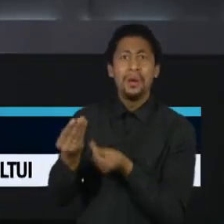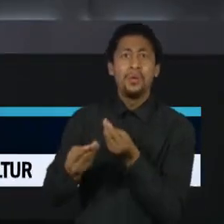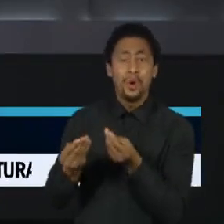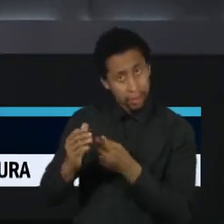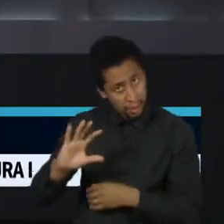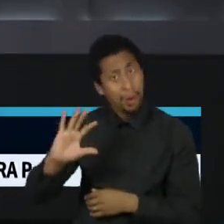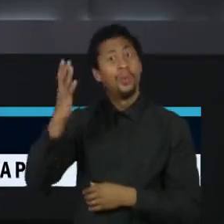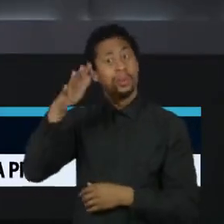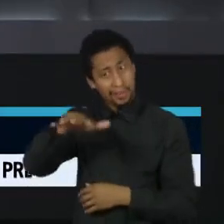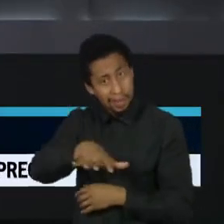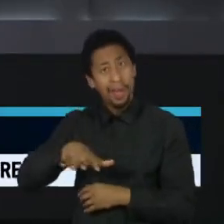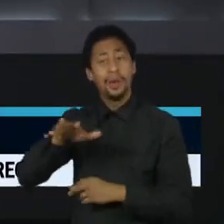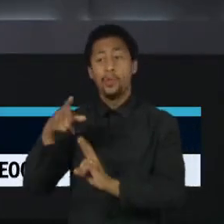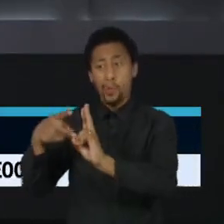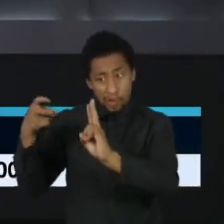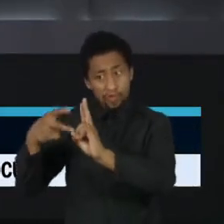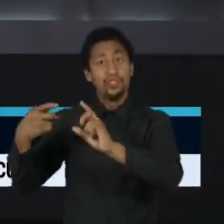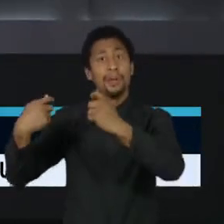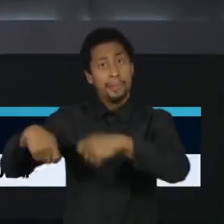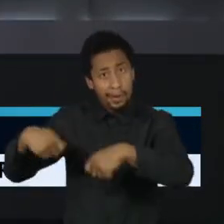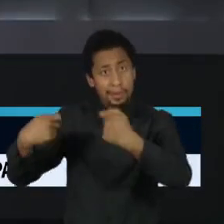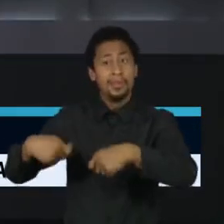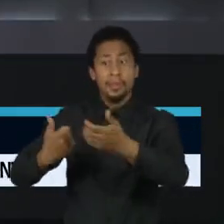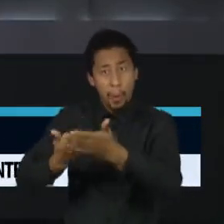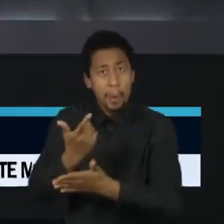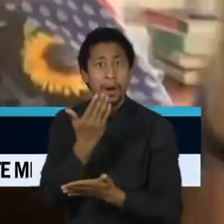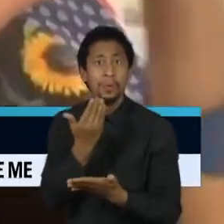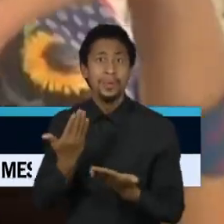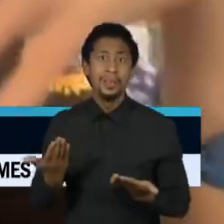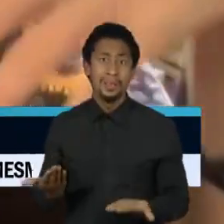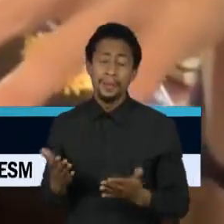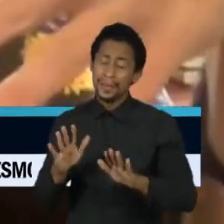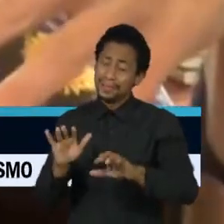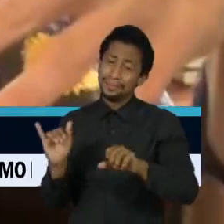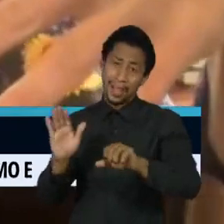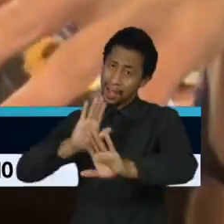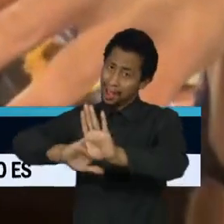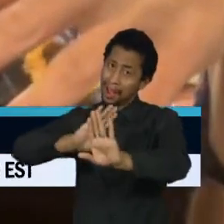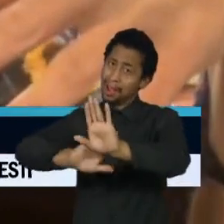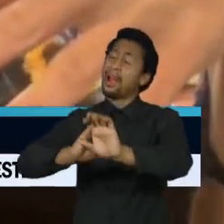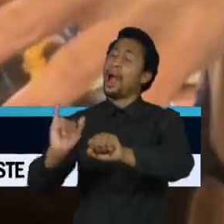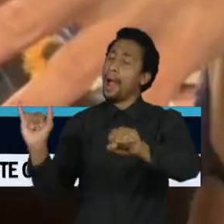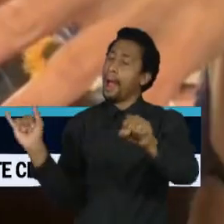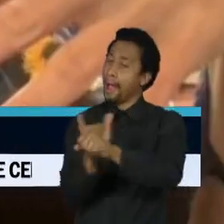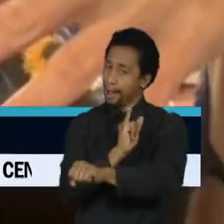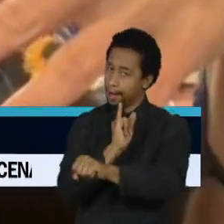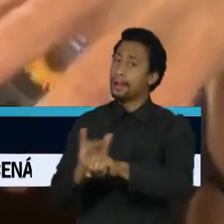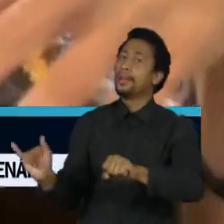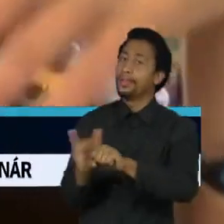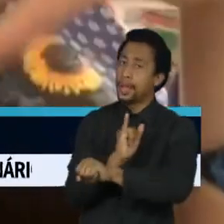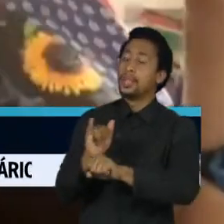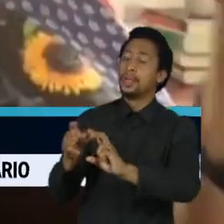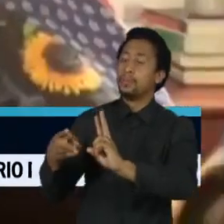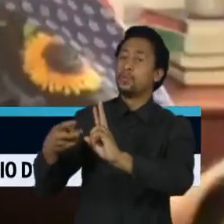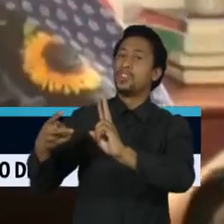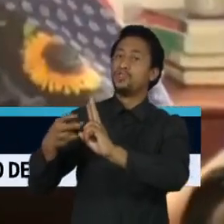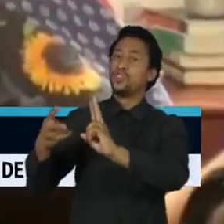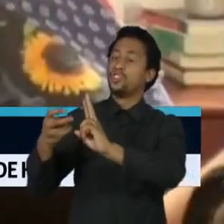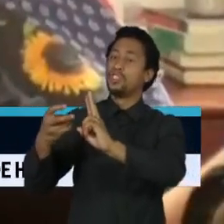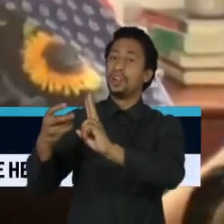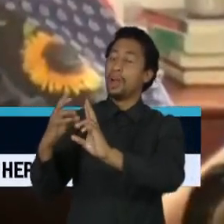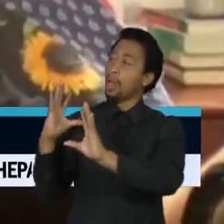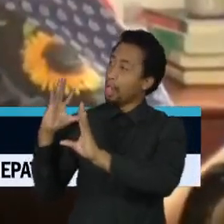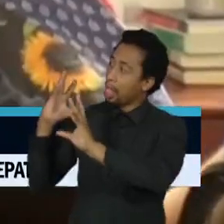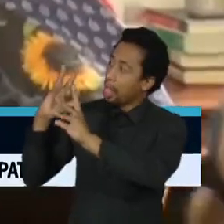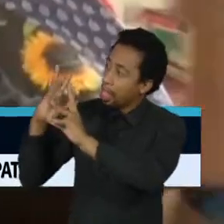acontecido, né, recorrentemente, e é uma estratégia. Não tem nada que seja mais eficaz